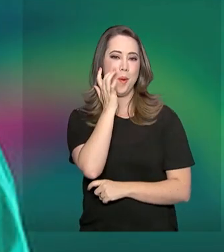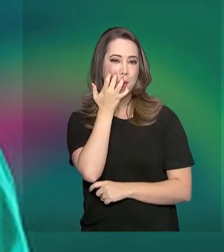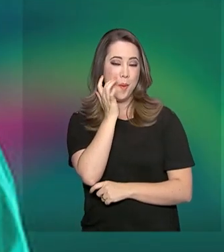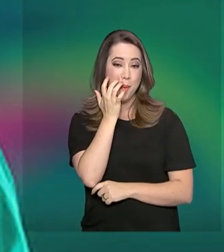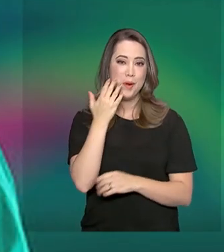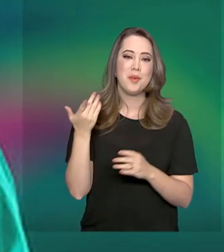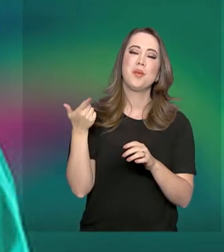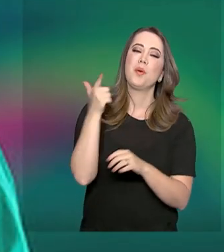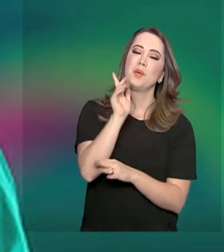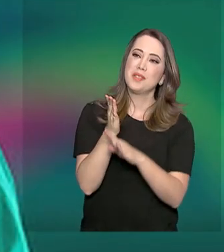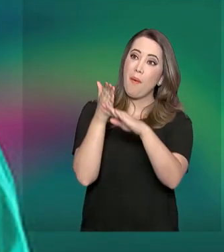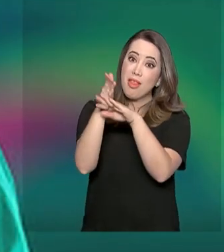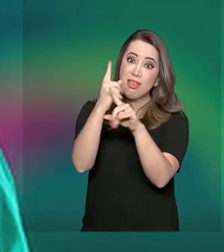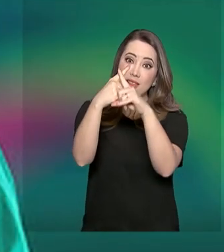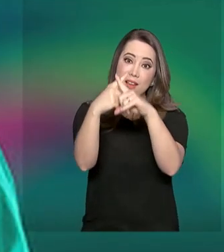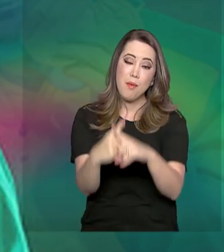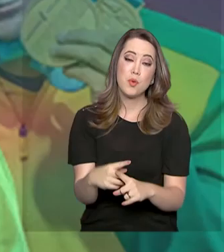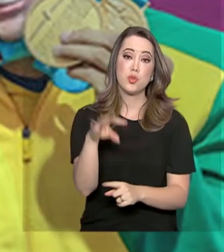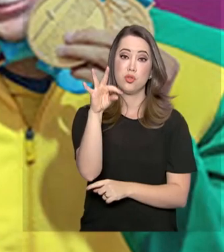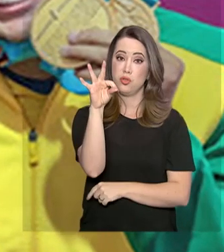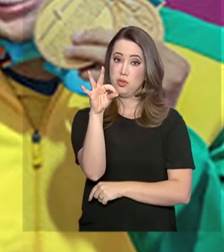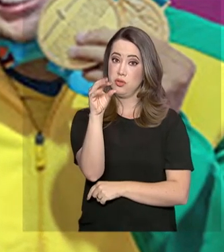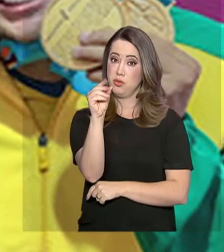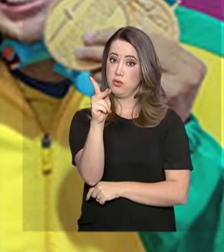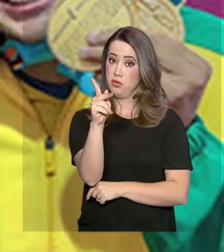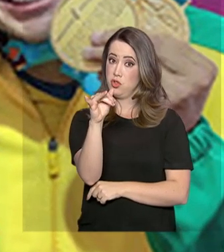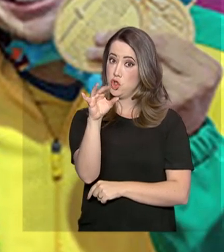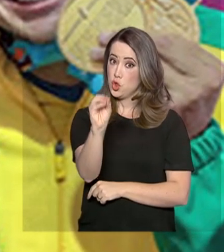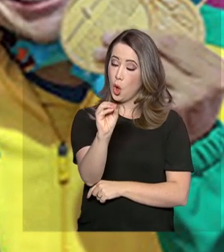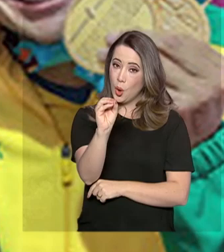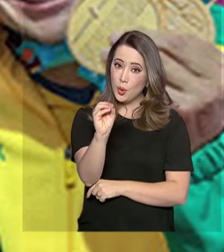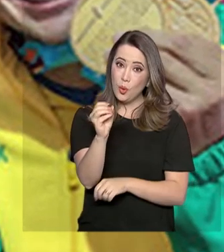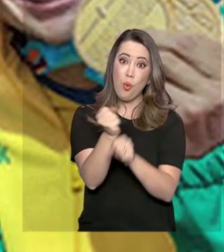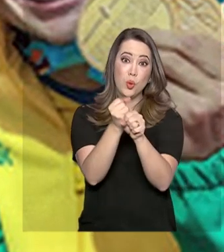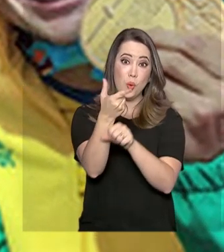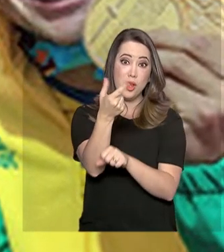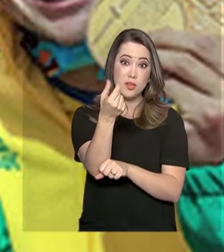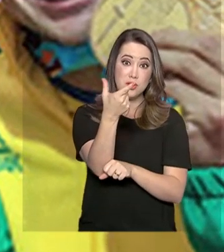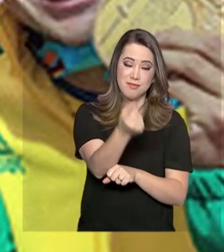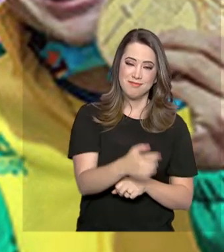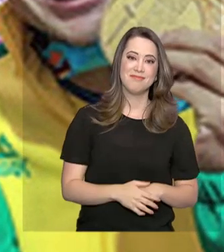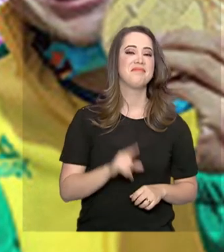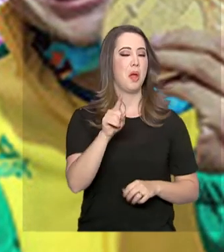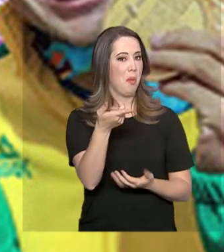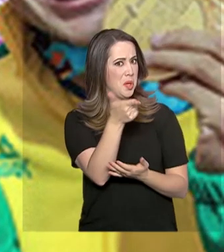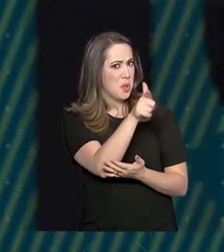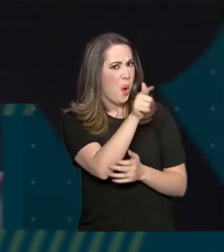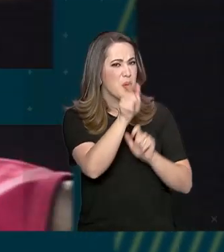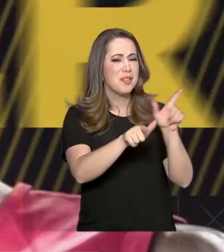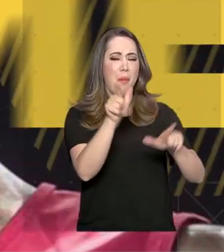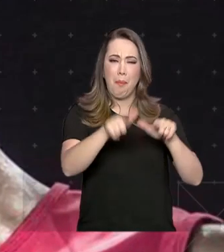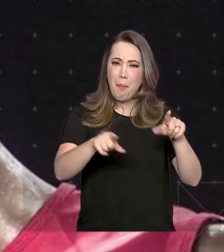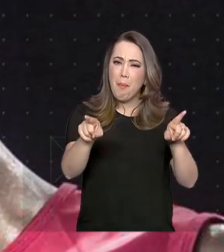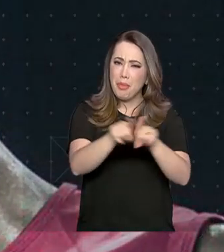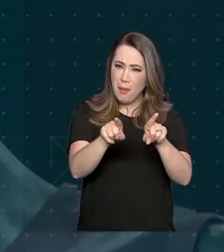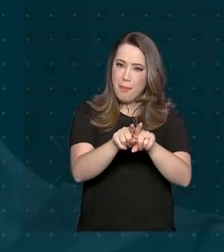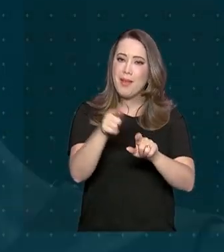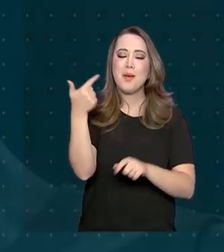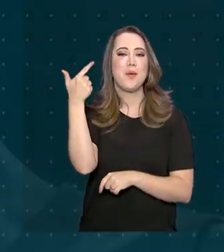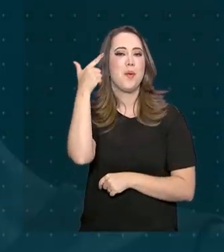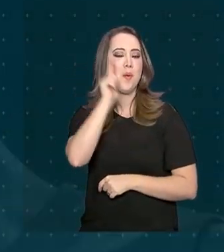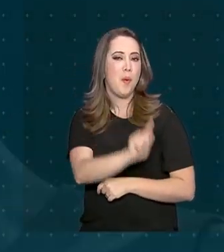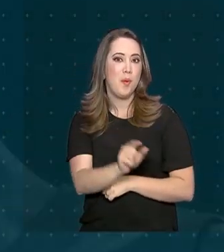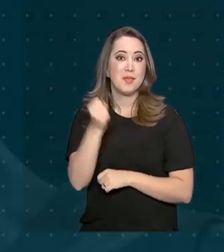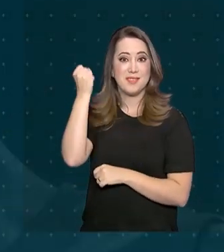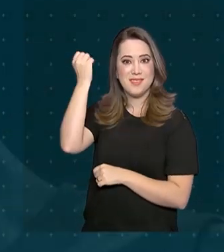vaga nos Jogos de Tóquio 2020. Mas a lista de conquistas dos brasileiros não para por aí. E para resumir, vamos